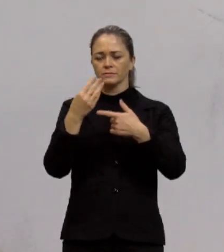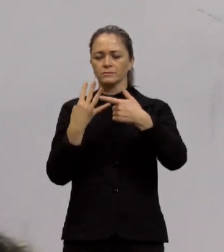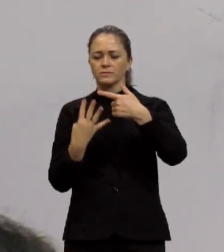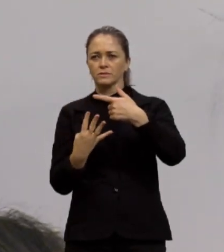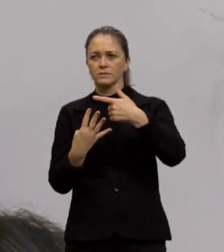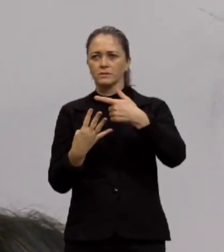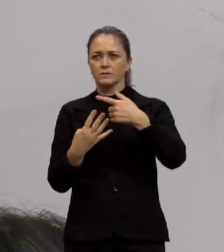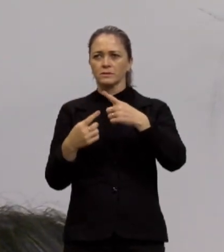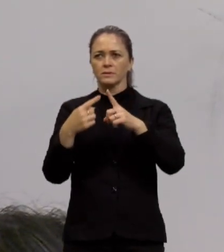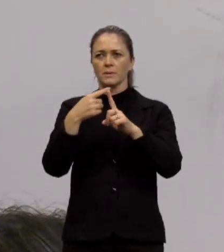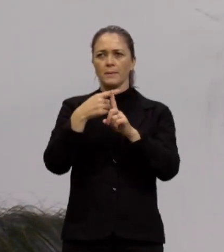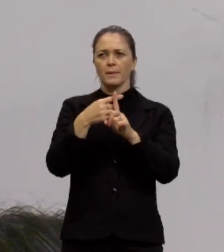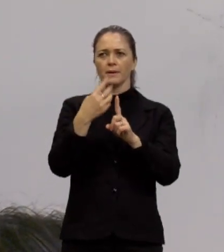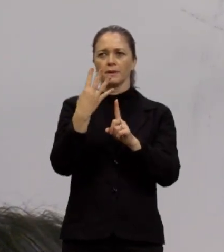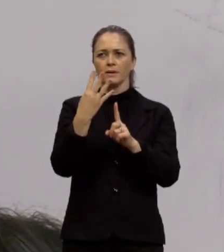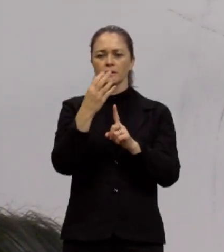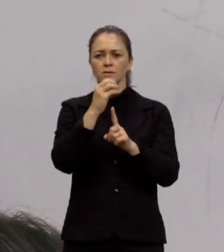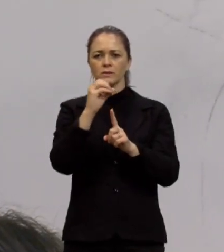mais 400.